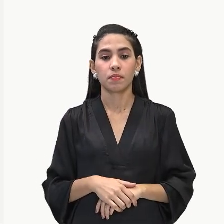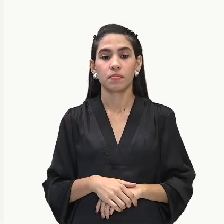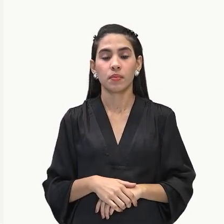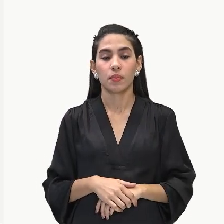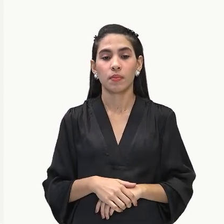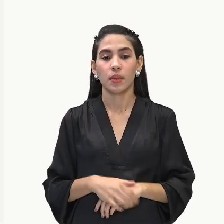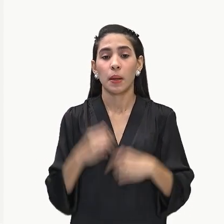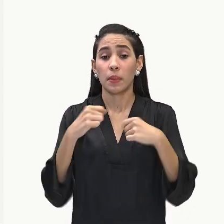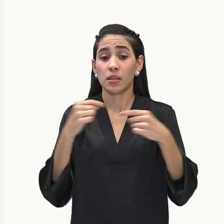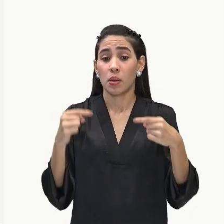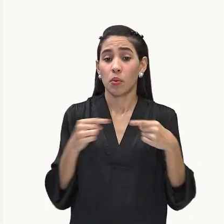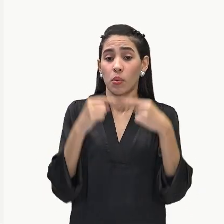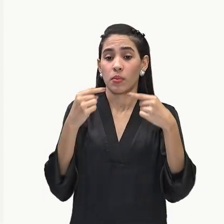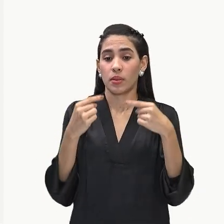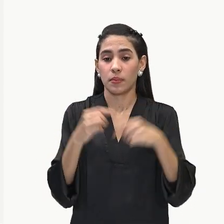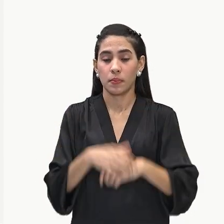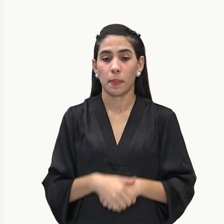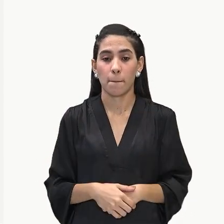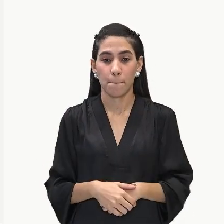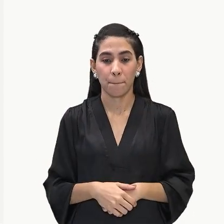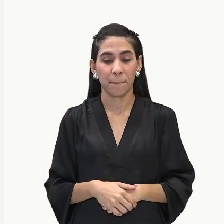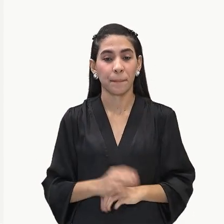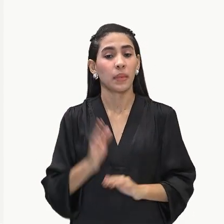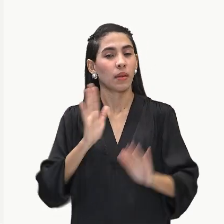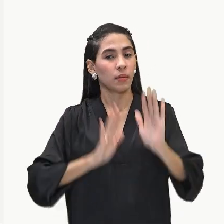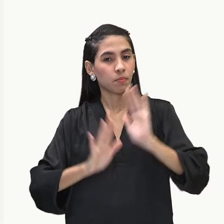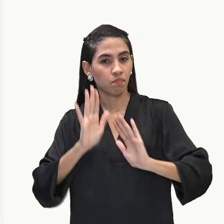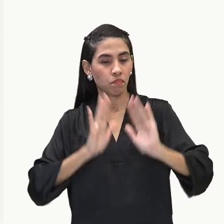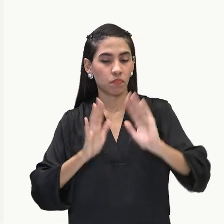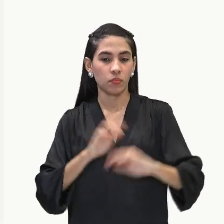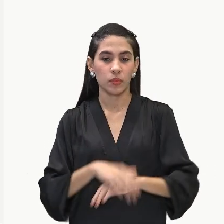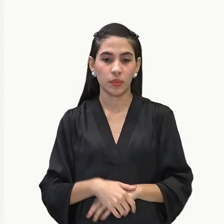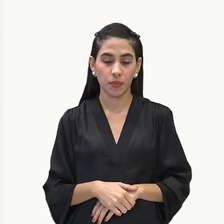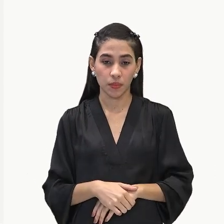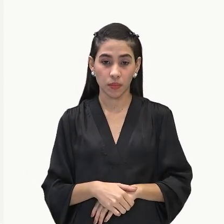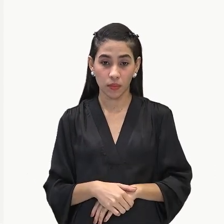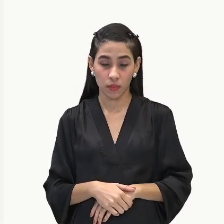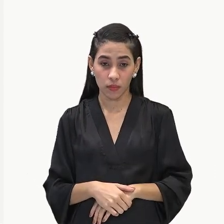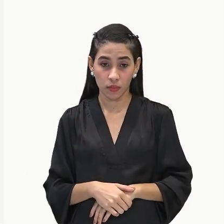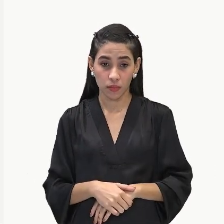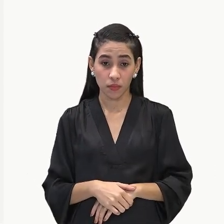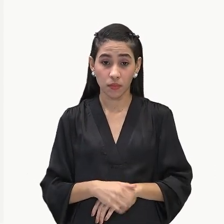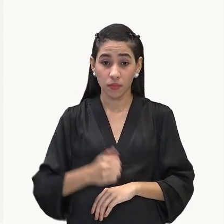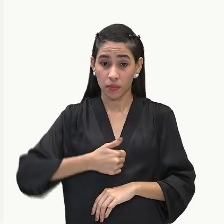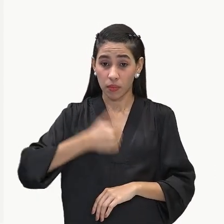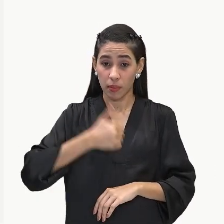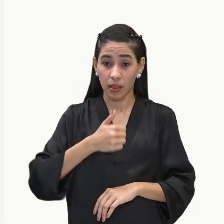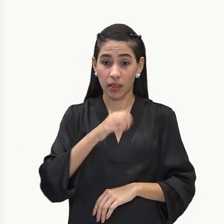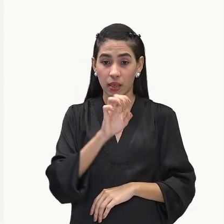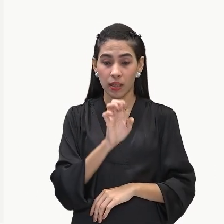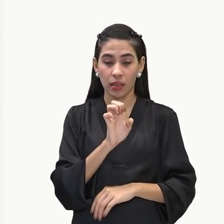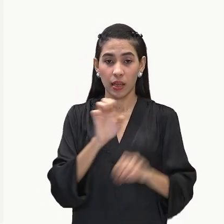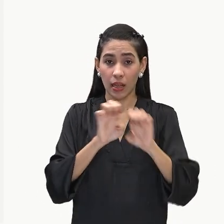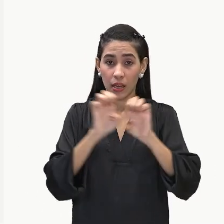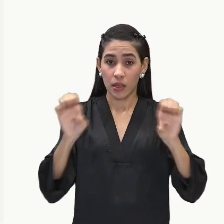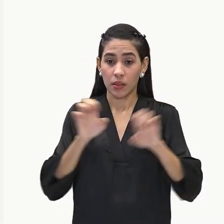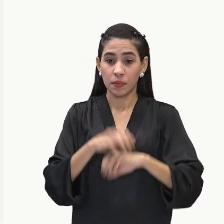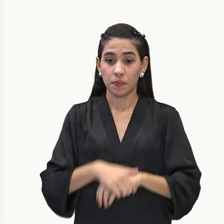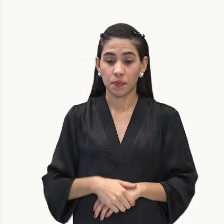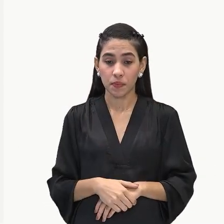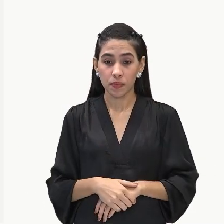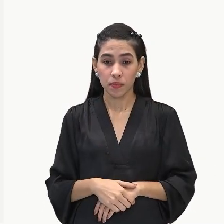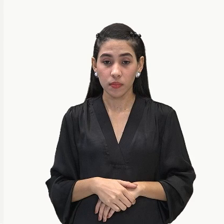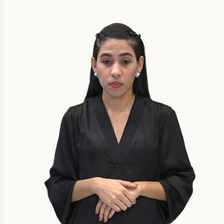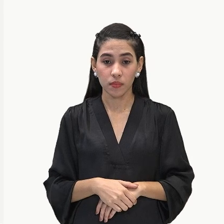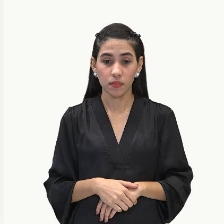membro. Então, vamos aqui com muita calma nessa hora, ok? A primeira equação e a